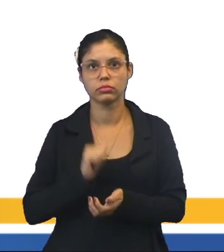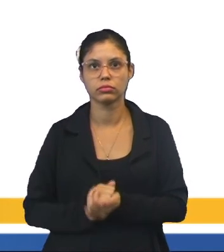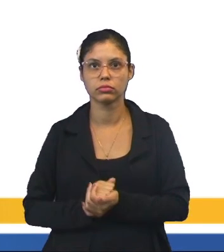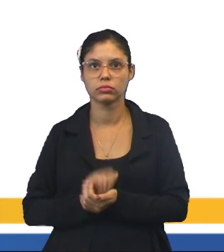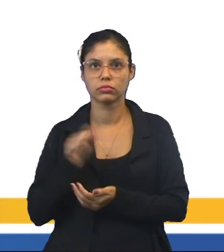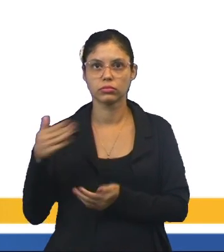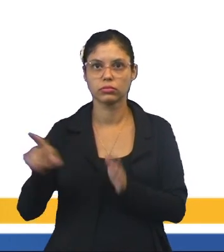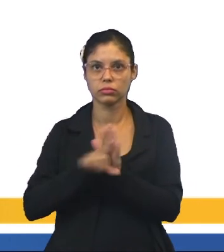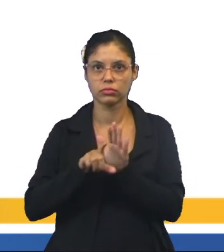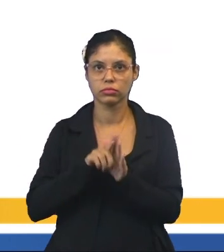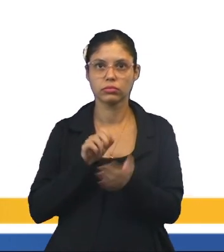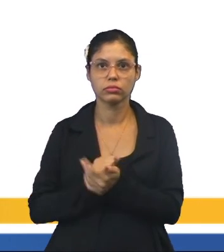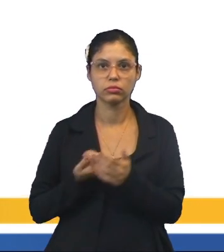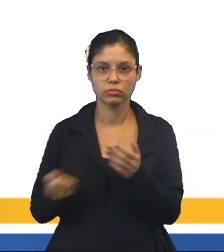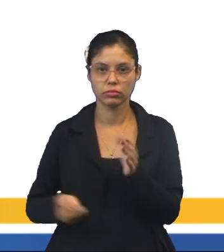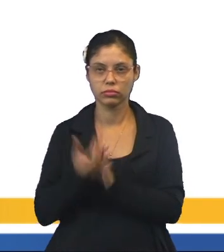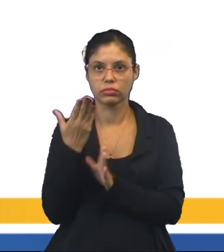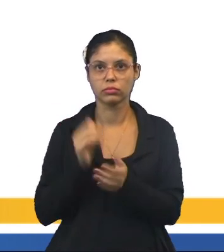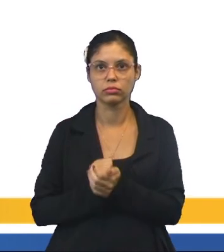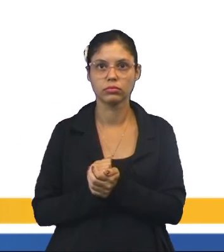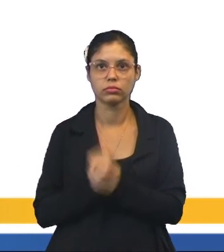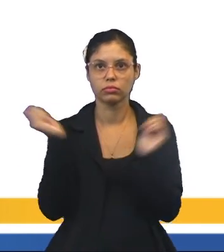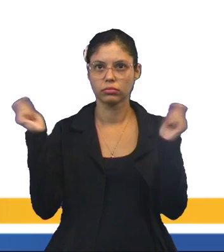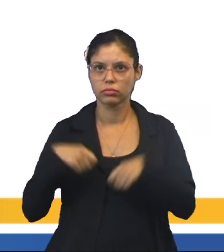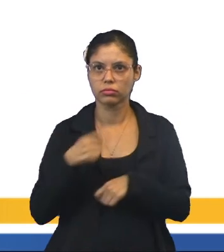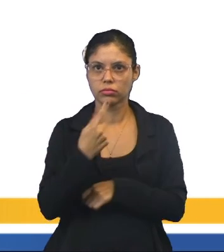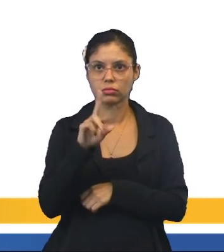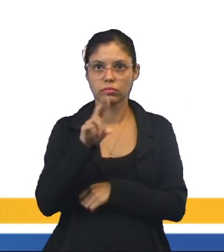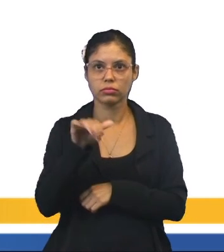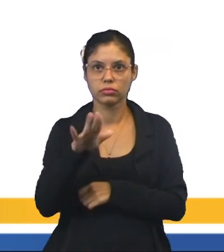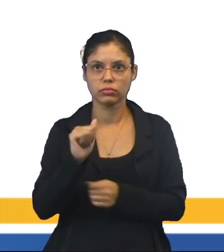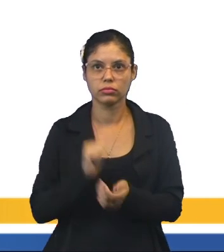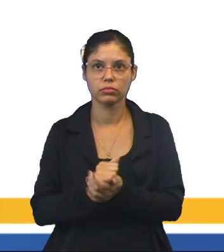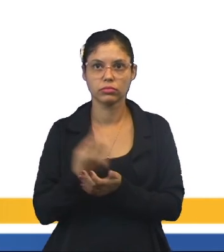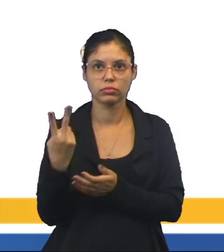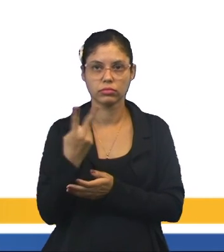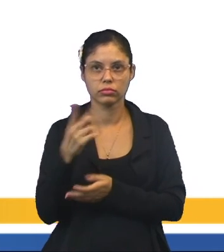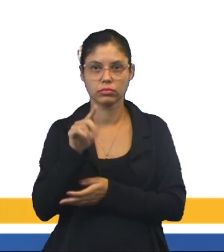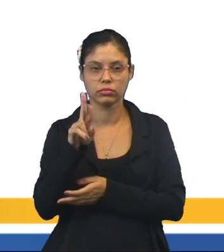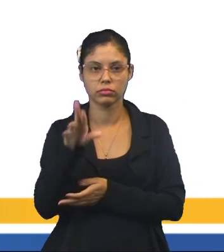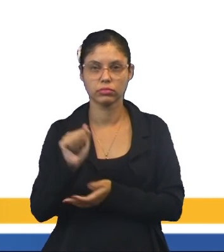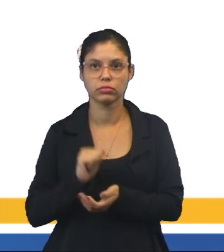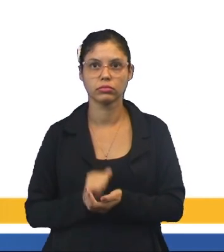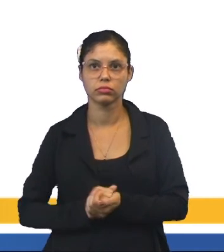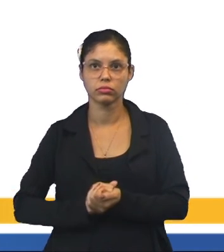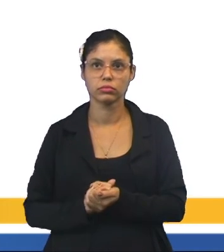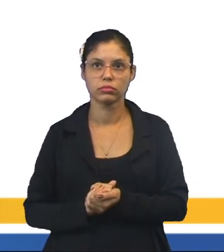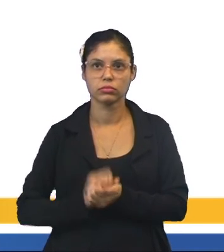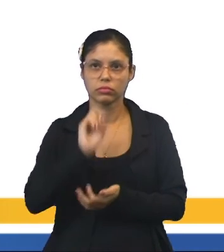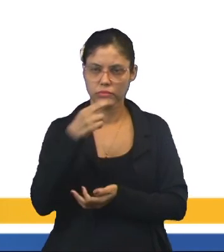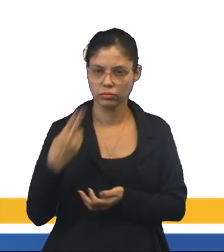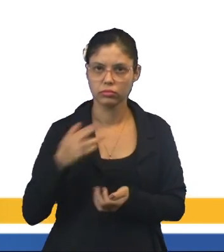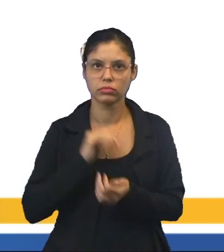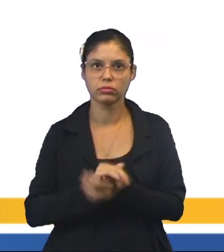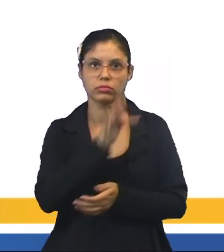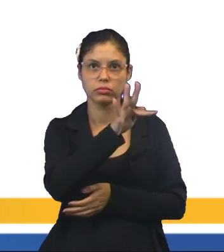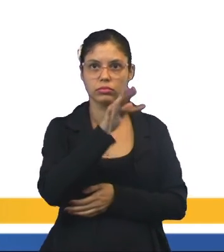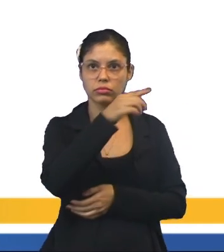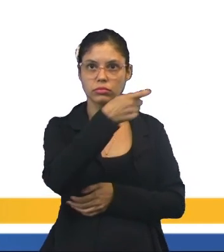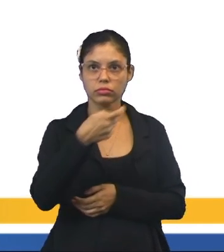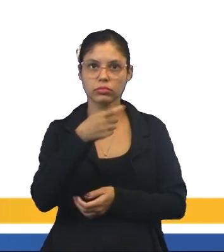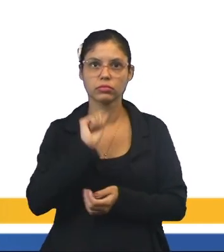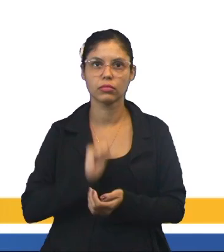quadrática, quando a sua lei de formação ela possui um polinômio de grau 2, ou